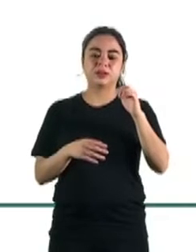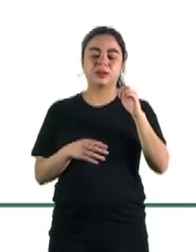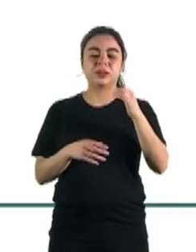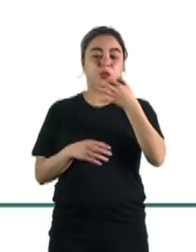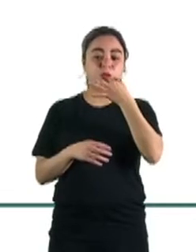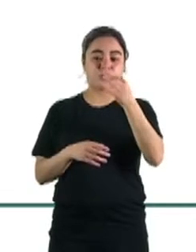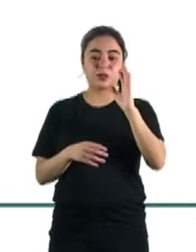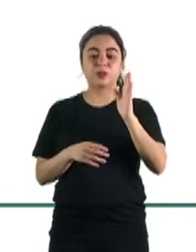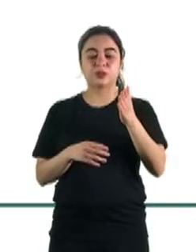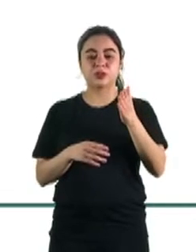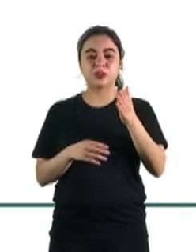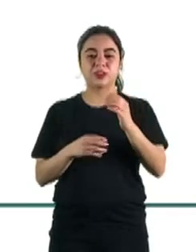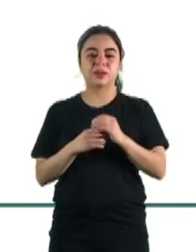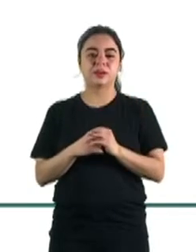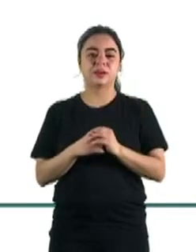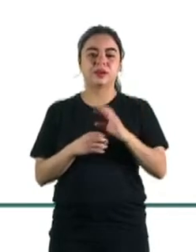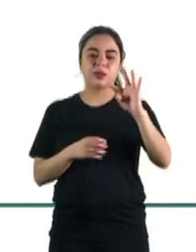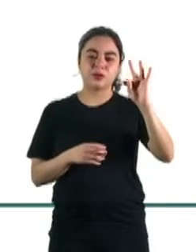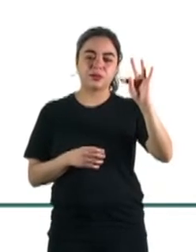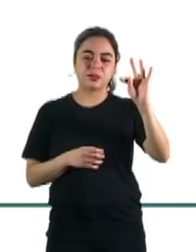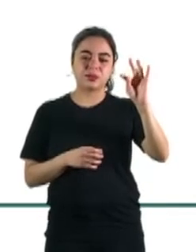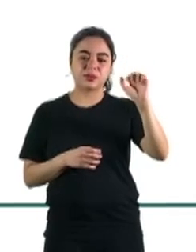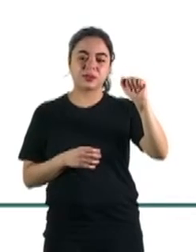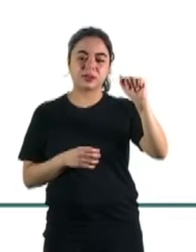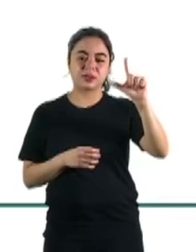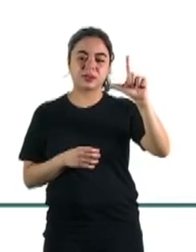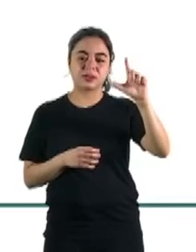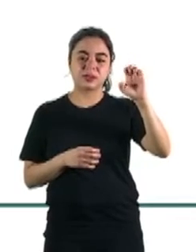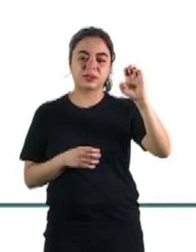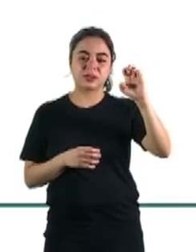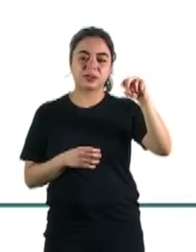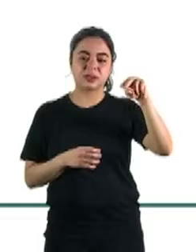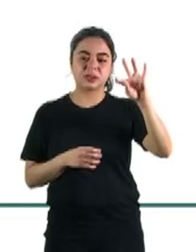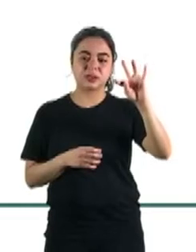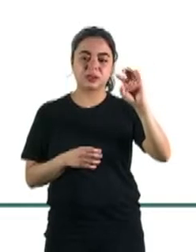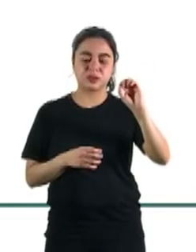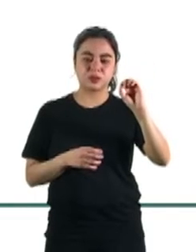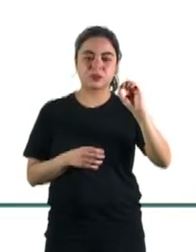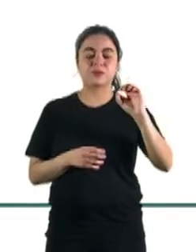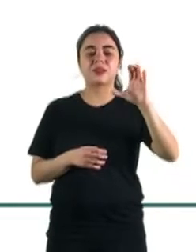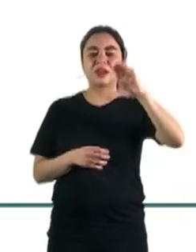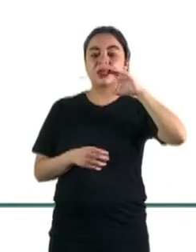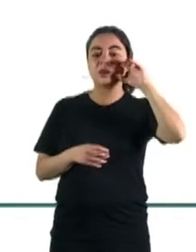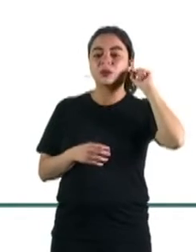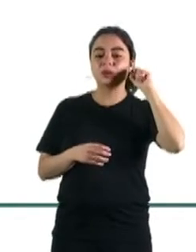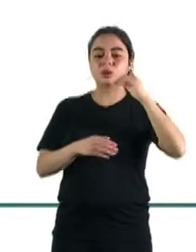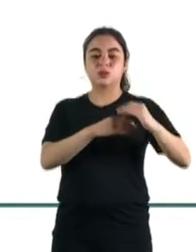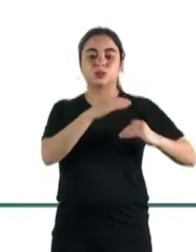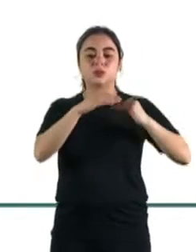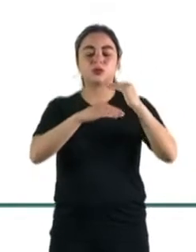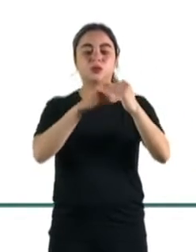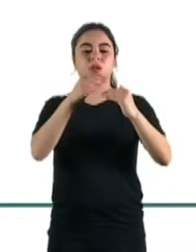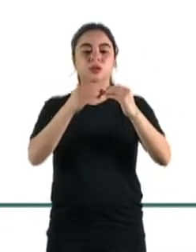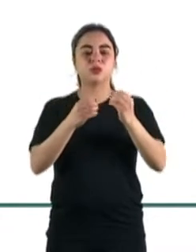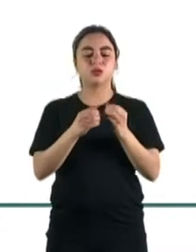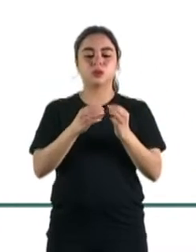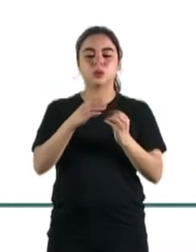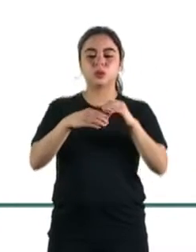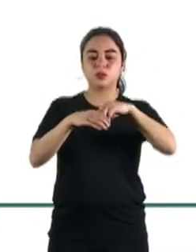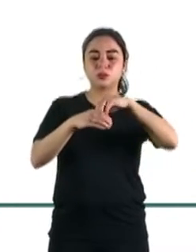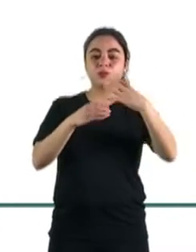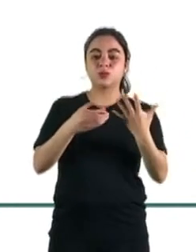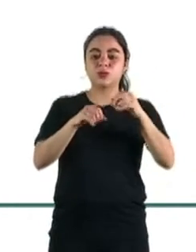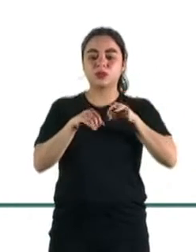a questão do talento, né? E a adoção de processos de produção e distribuição de conteúdo na